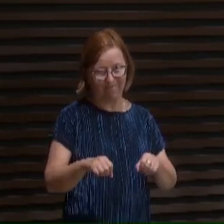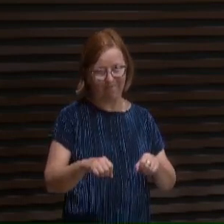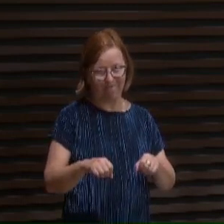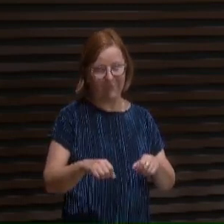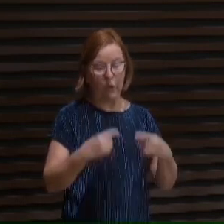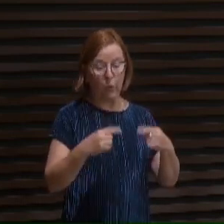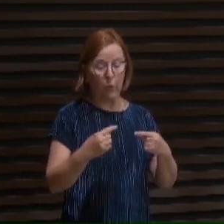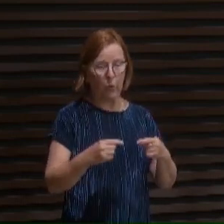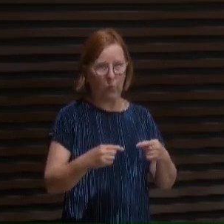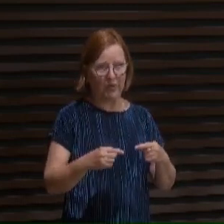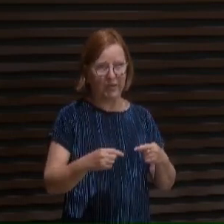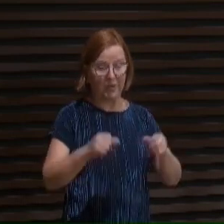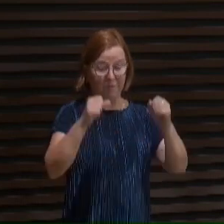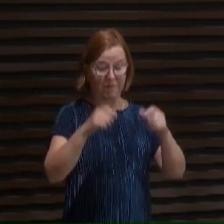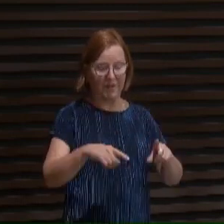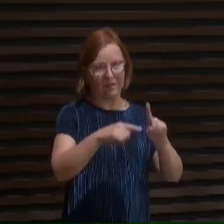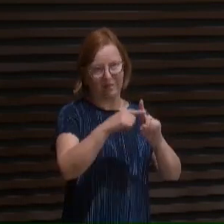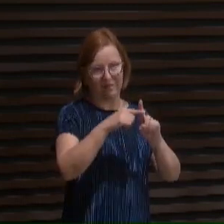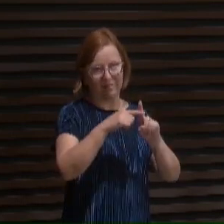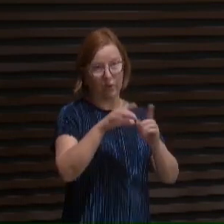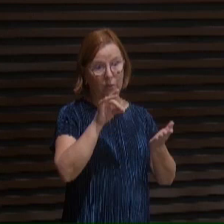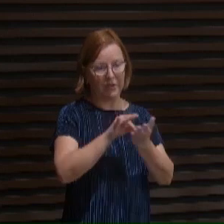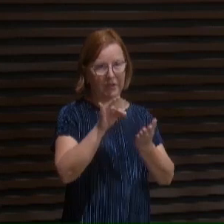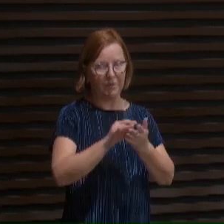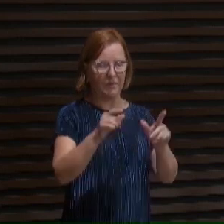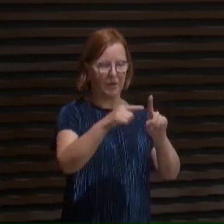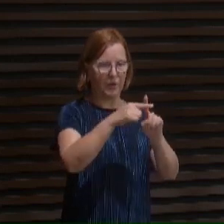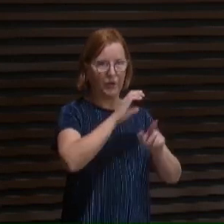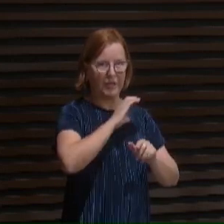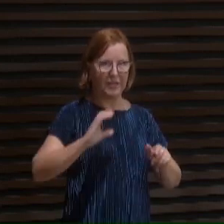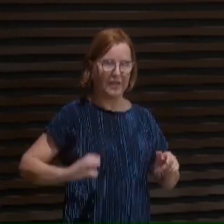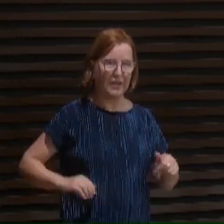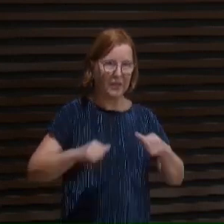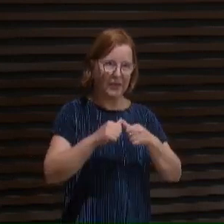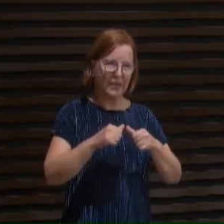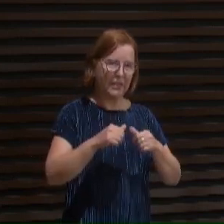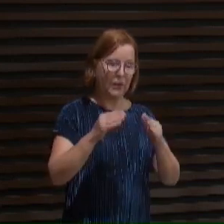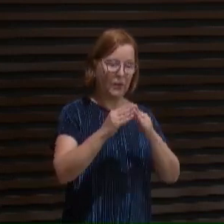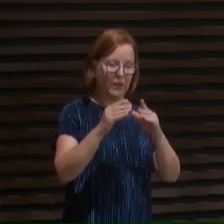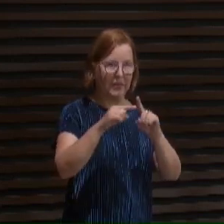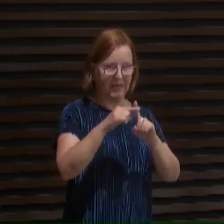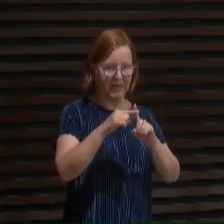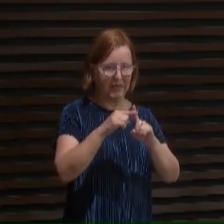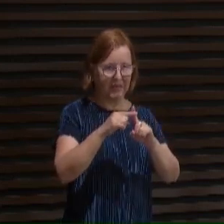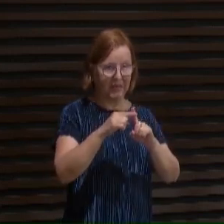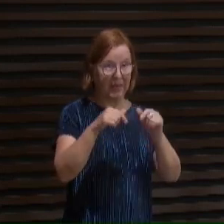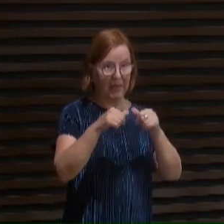Os inimigos da cruz de Cristo, que estão na igreja, estes